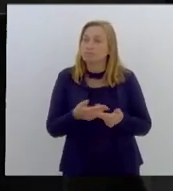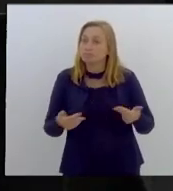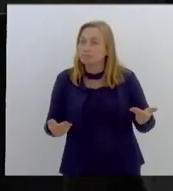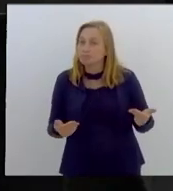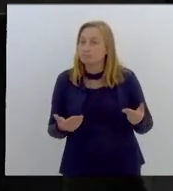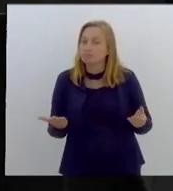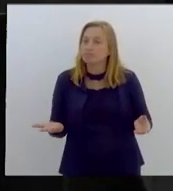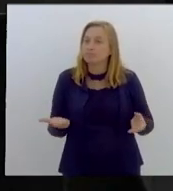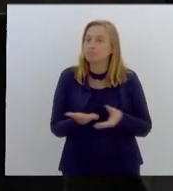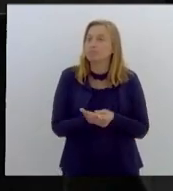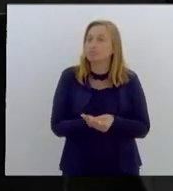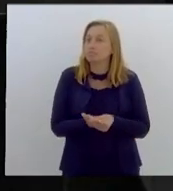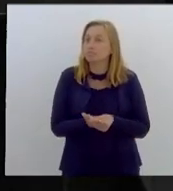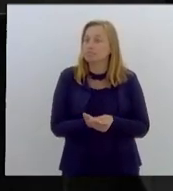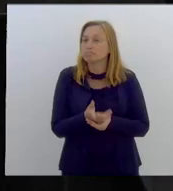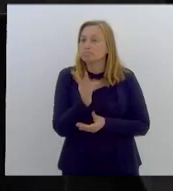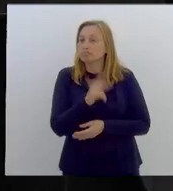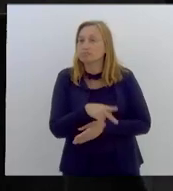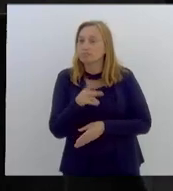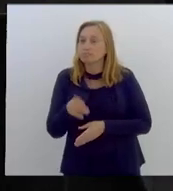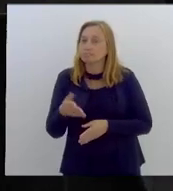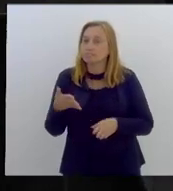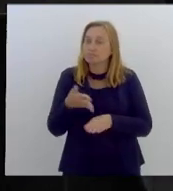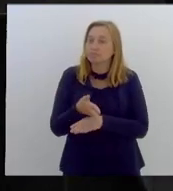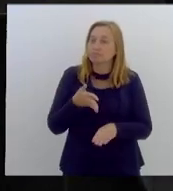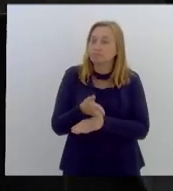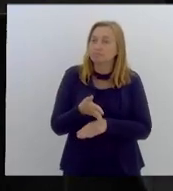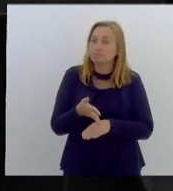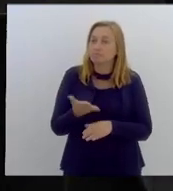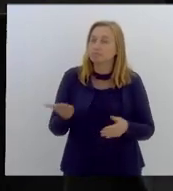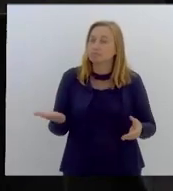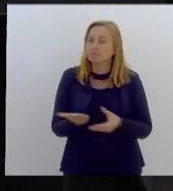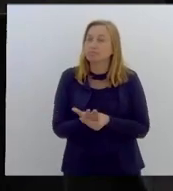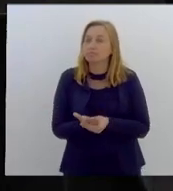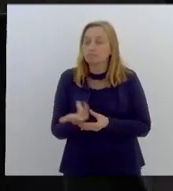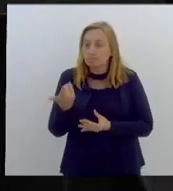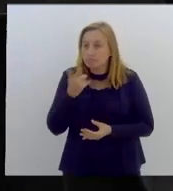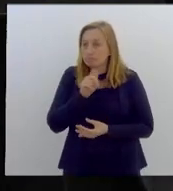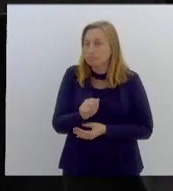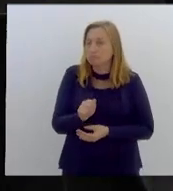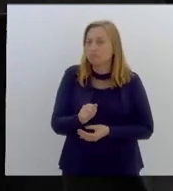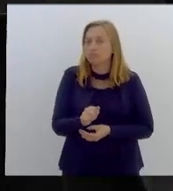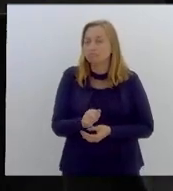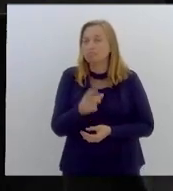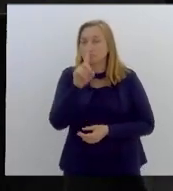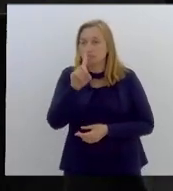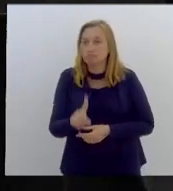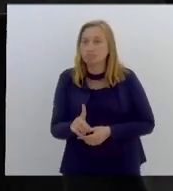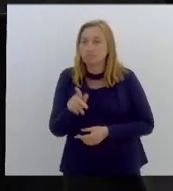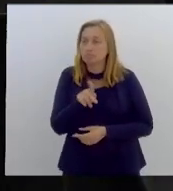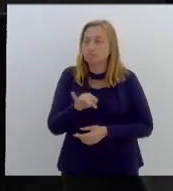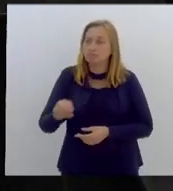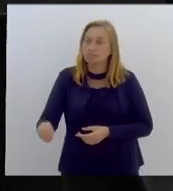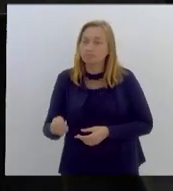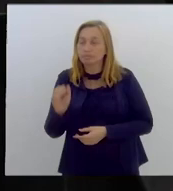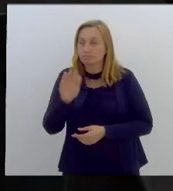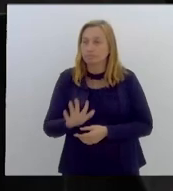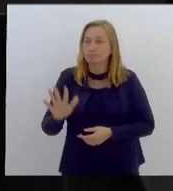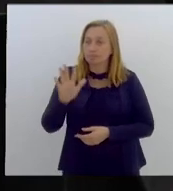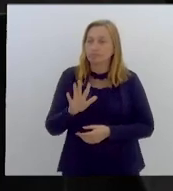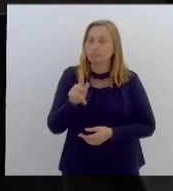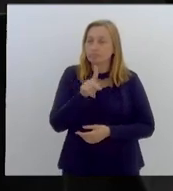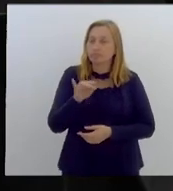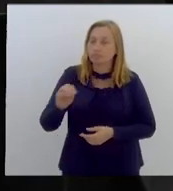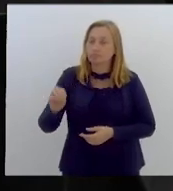várias ações de professores que estão entrando com ações e estão ganhando o direito ao piso nacional, porque o